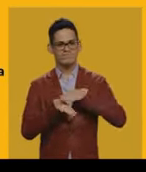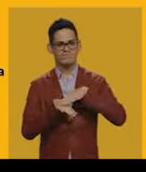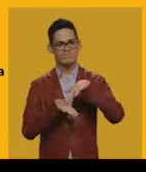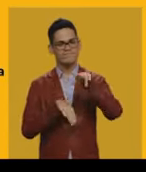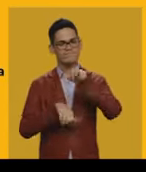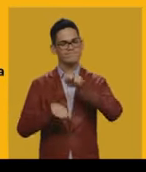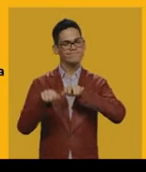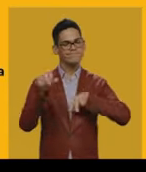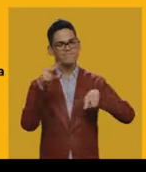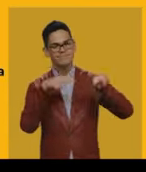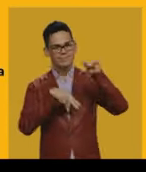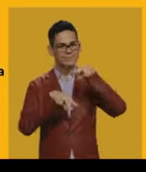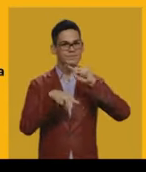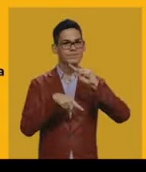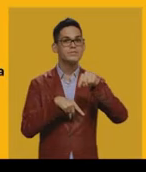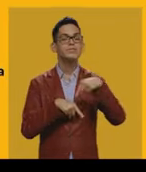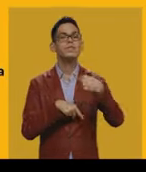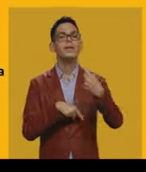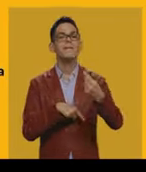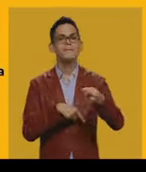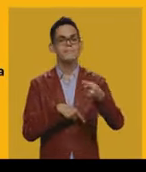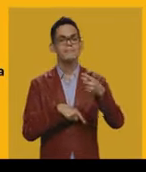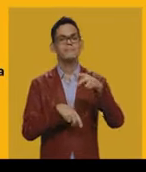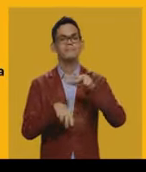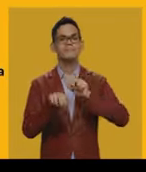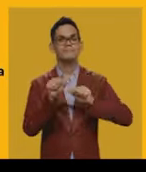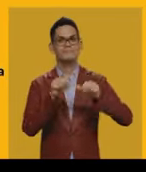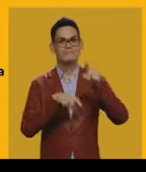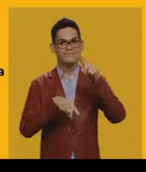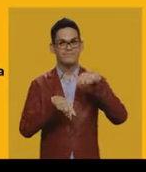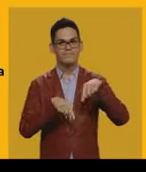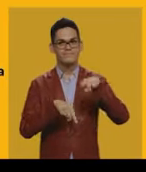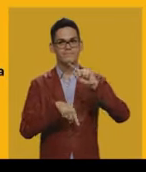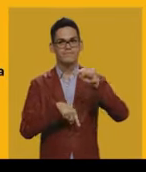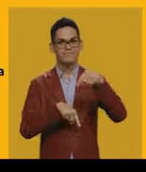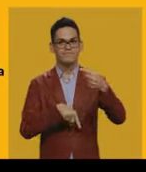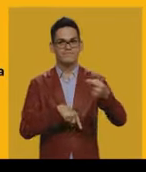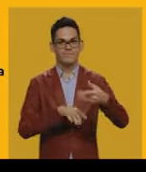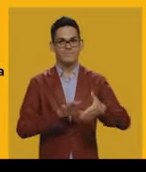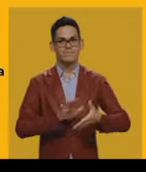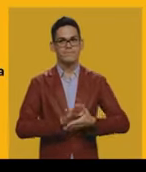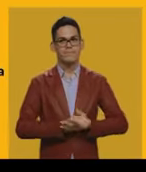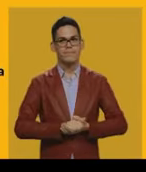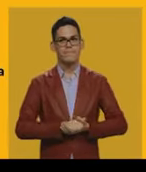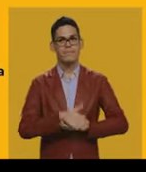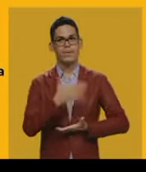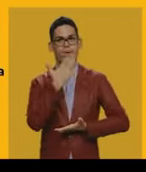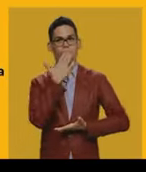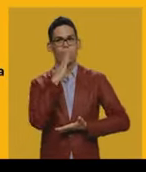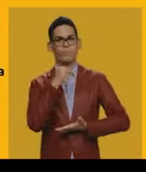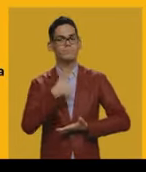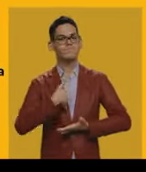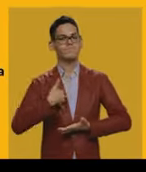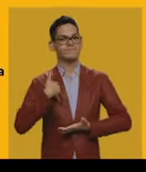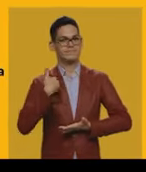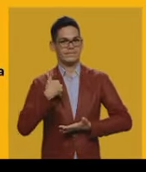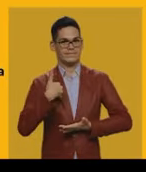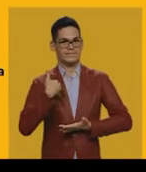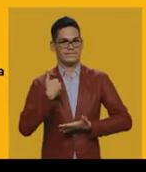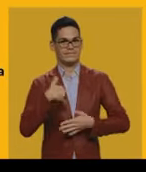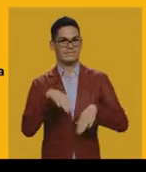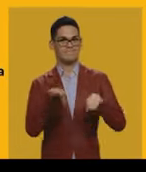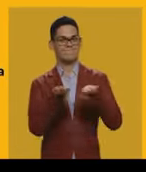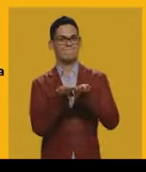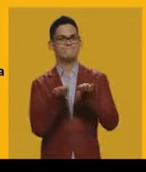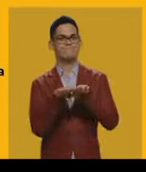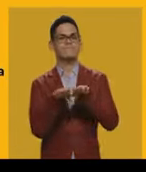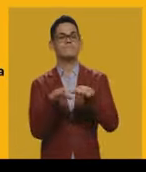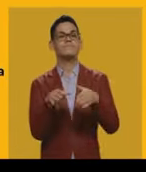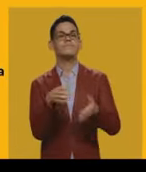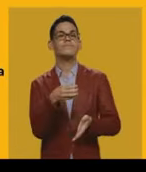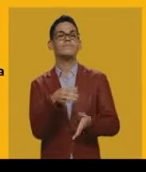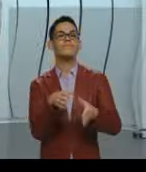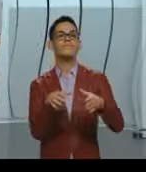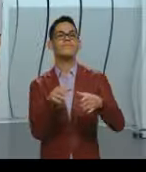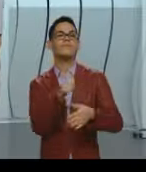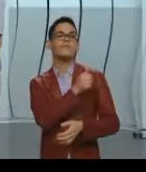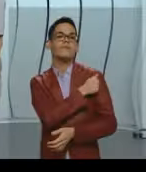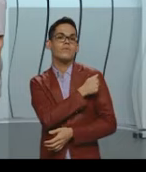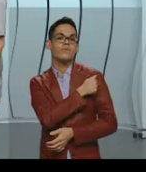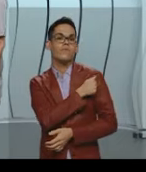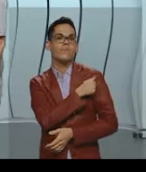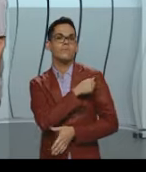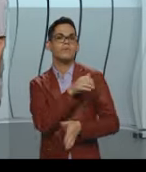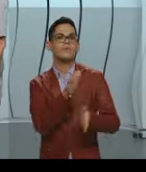né? Vamos analisar um pouquinho sobre esse gráfico já já. Qual é a idade média dos alunos da turma terceiro Z?